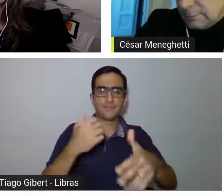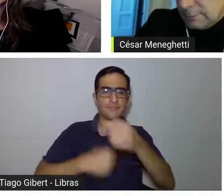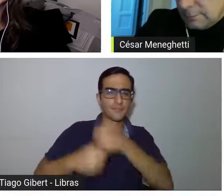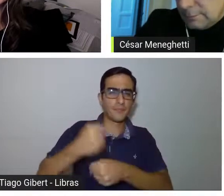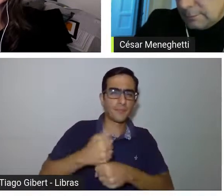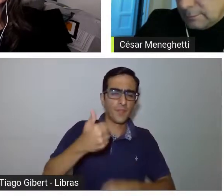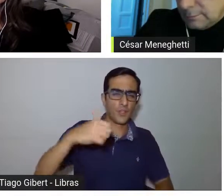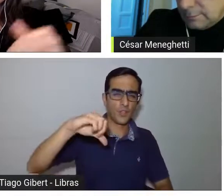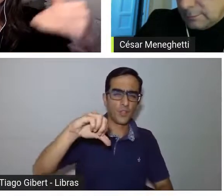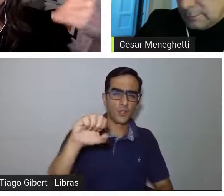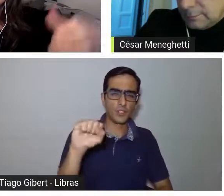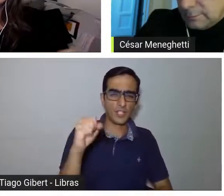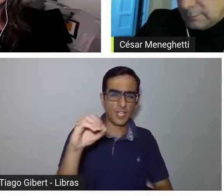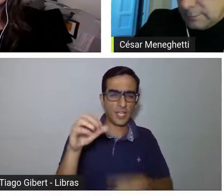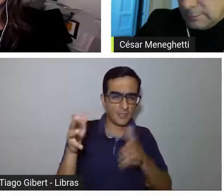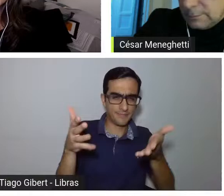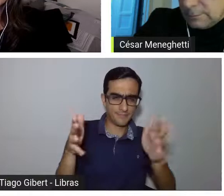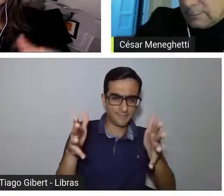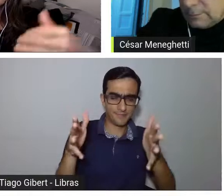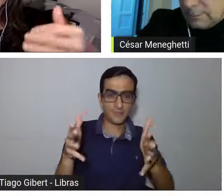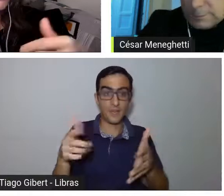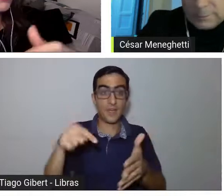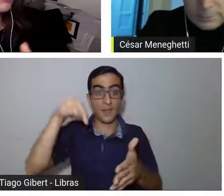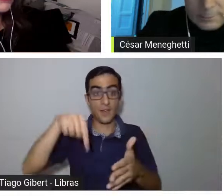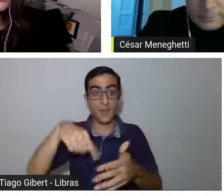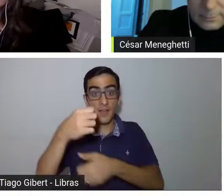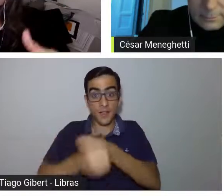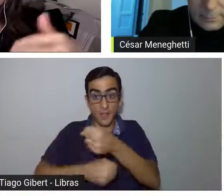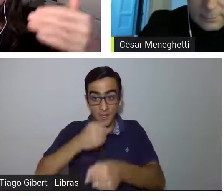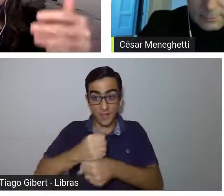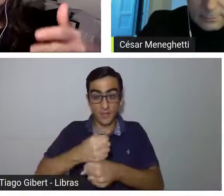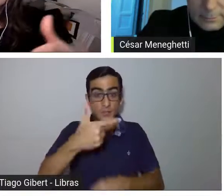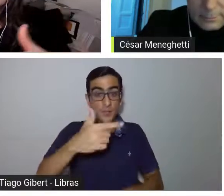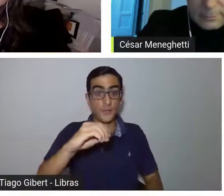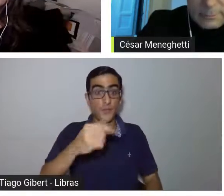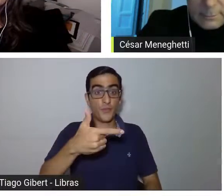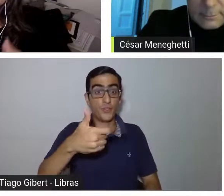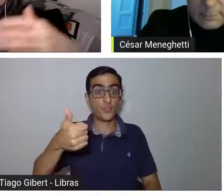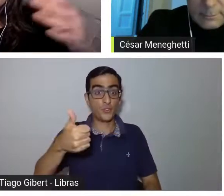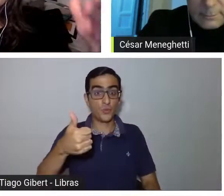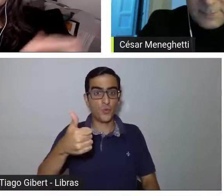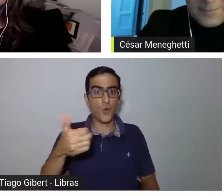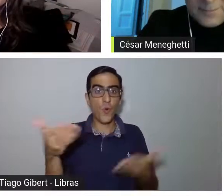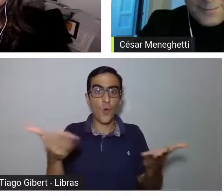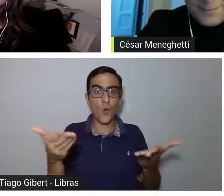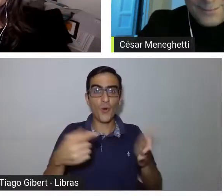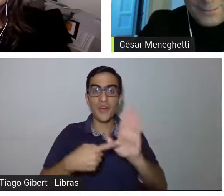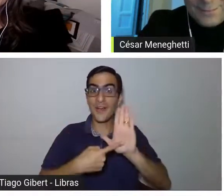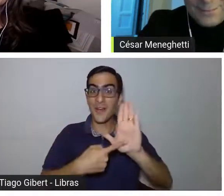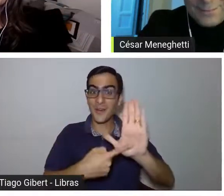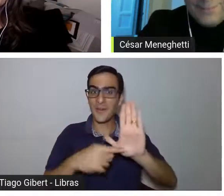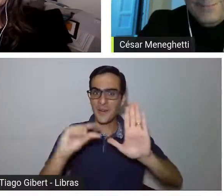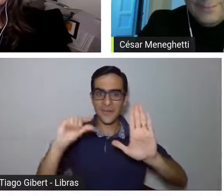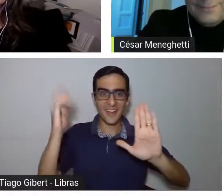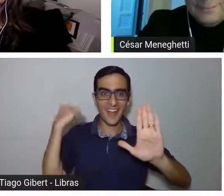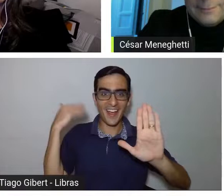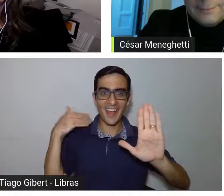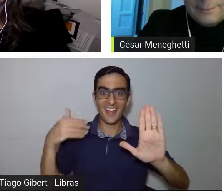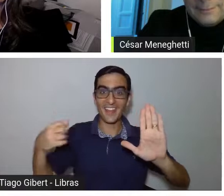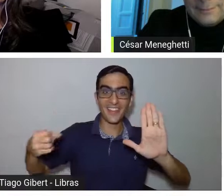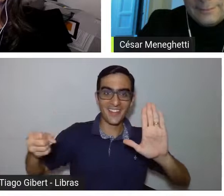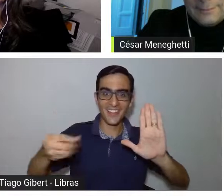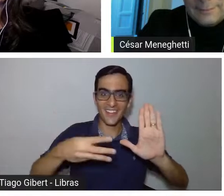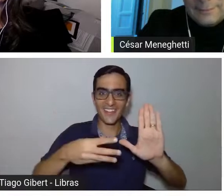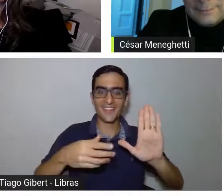80 e depois um desse ano, que até acho que você apresentou hoje, né? Apresentou agora, super